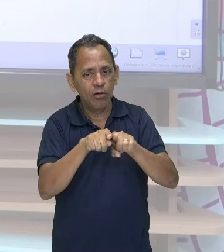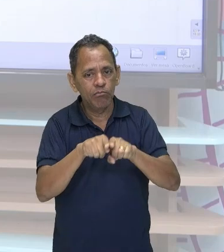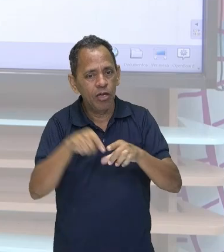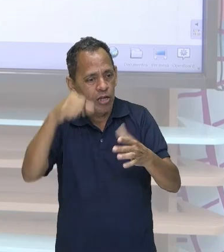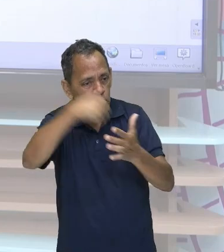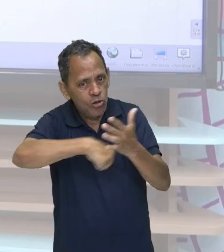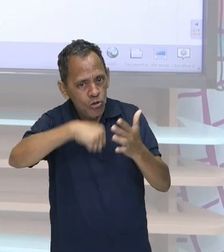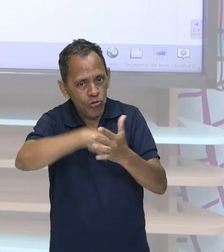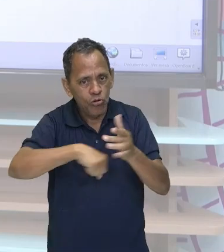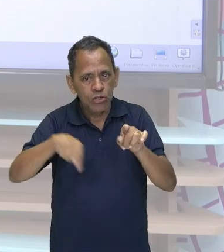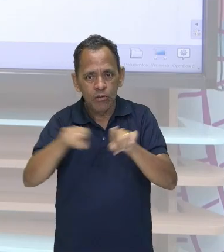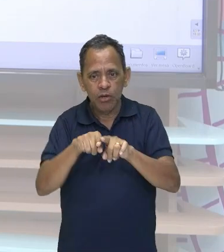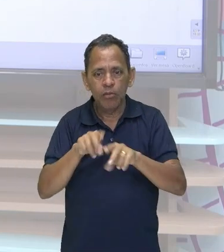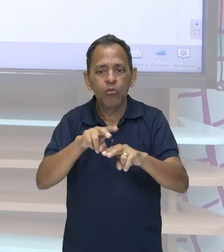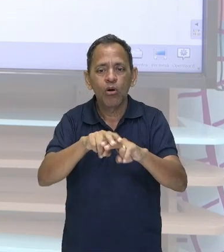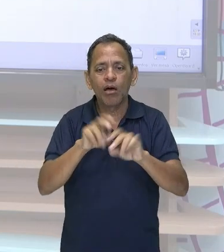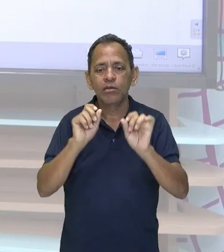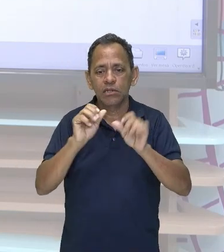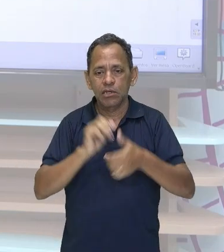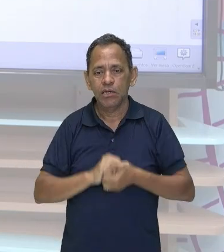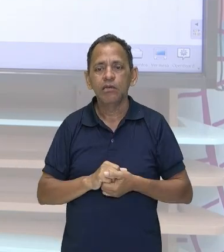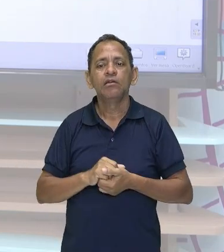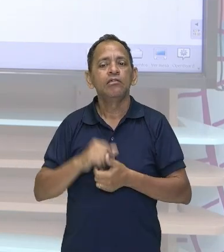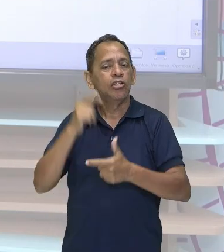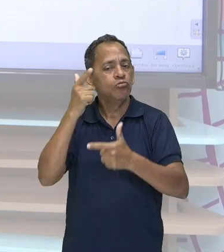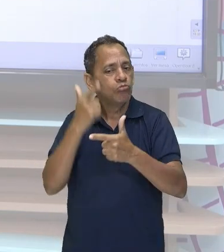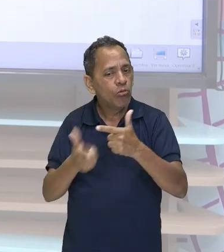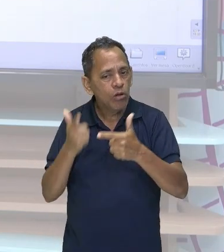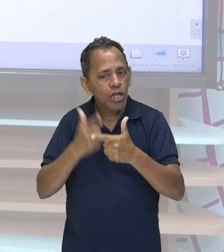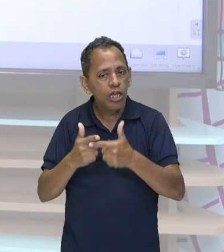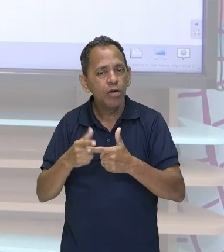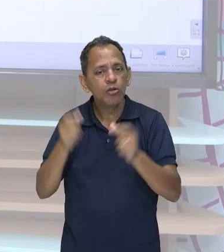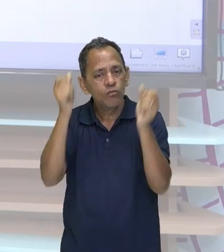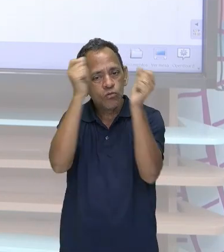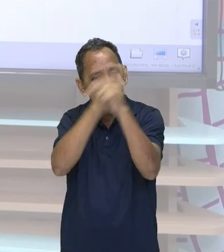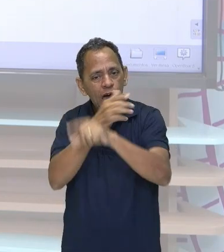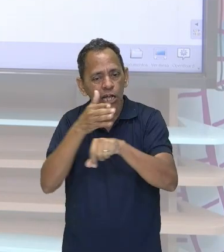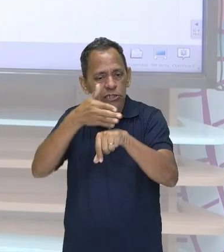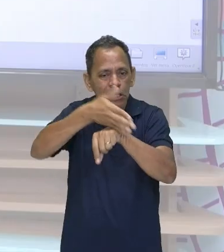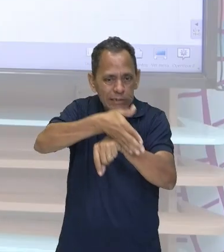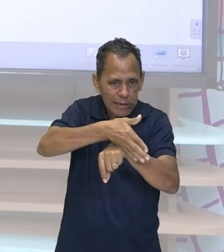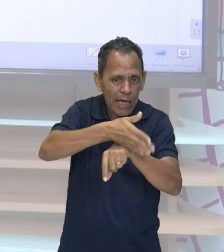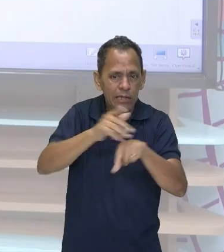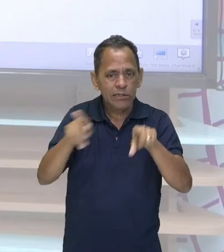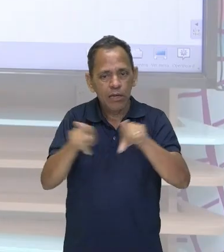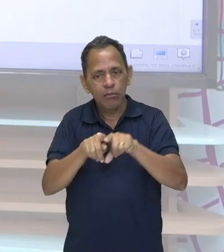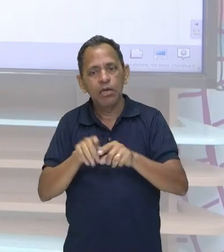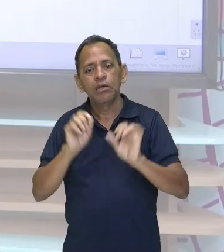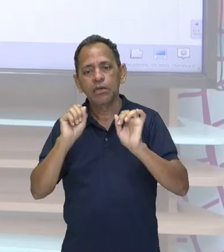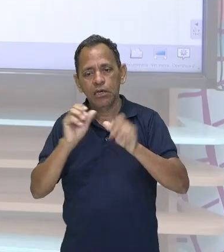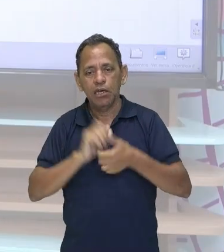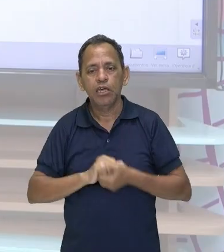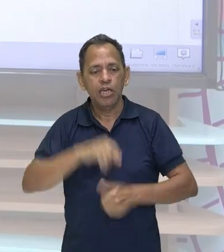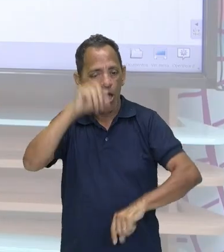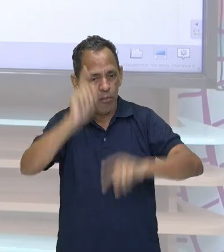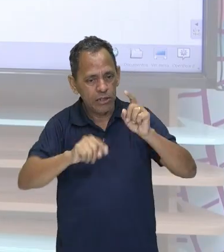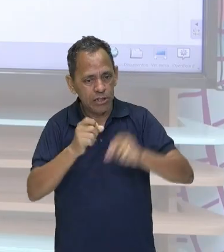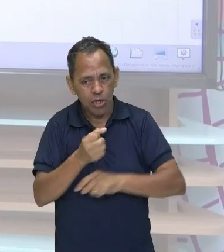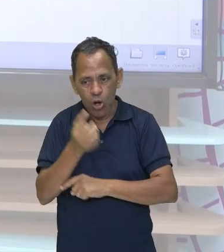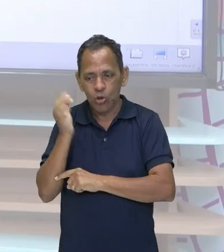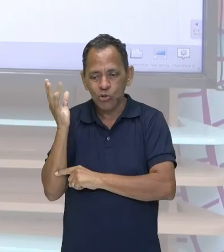por conta dessas dificuldades, né, do acesso ao material didático de qualidade, de